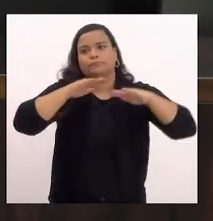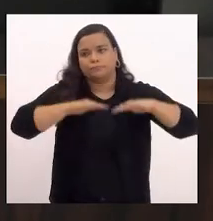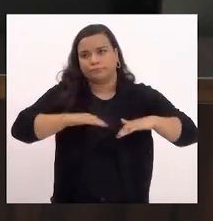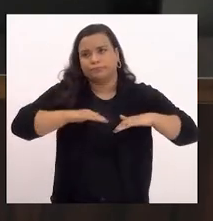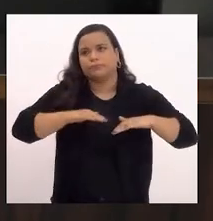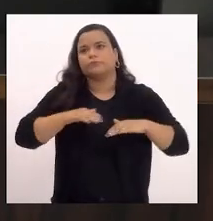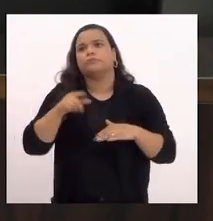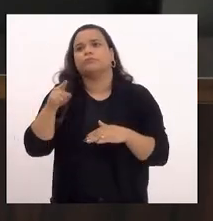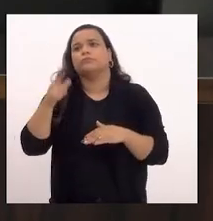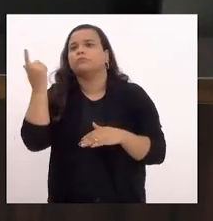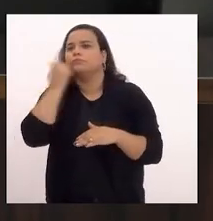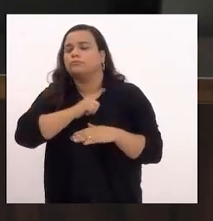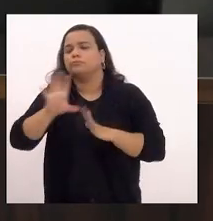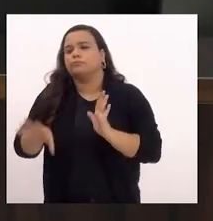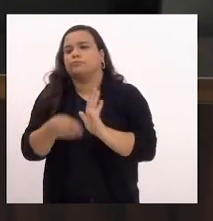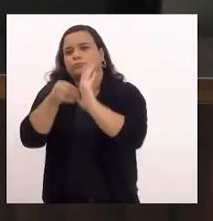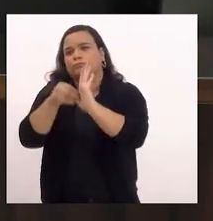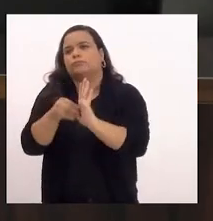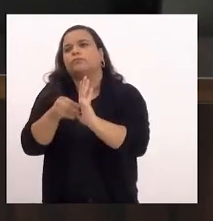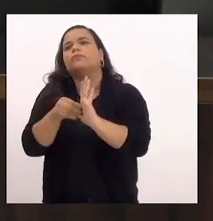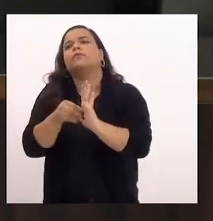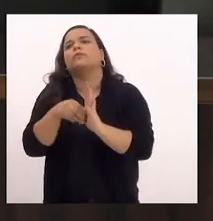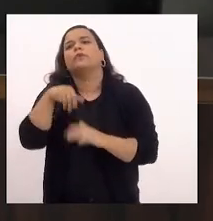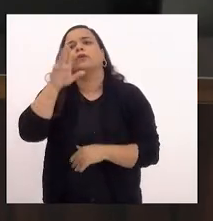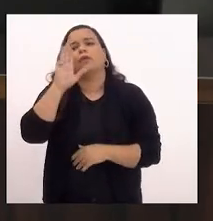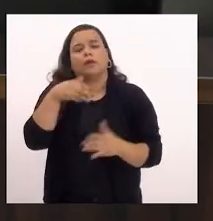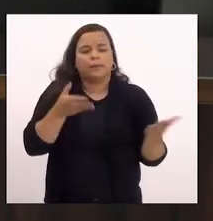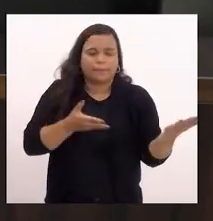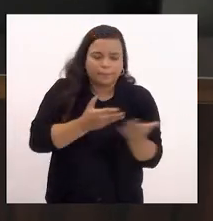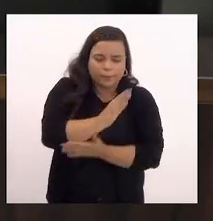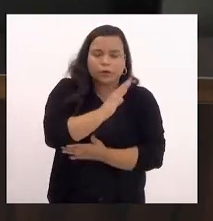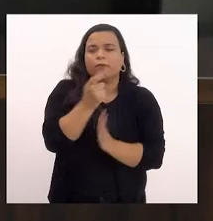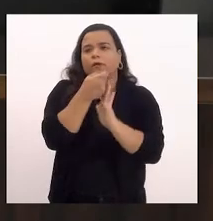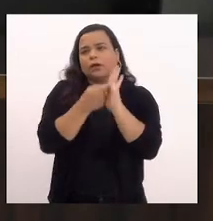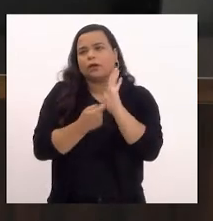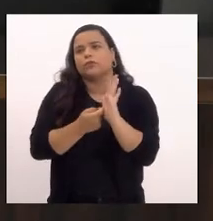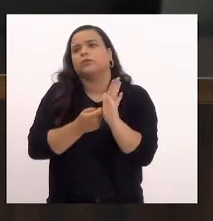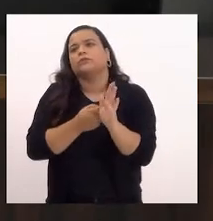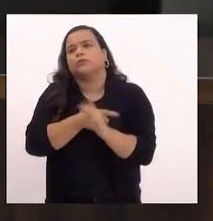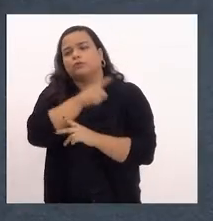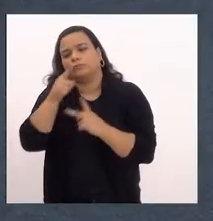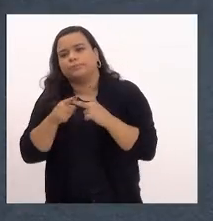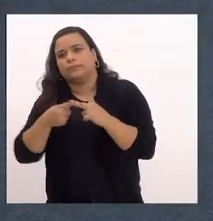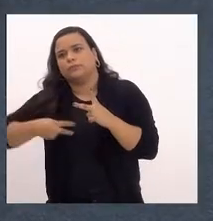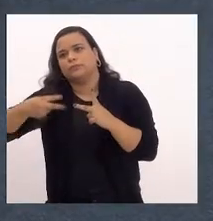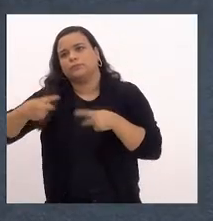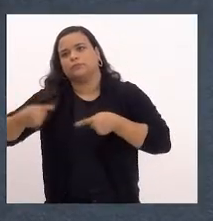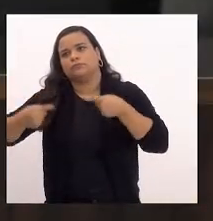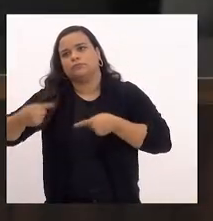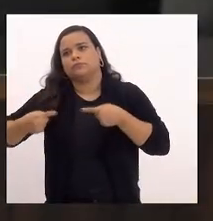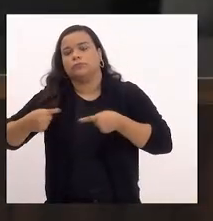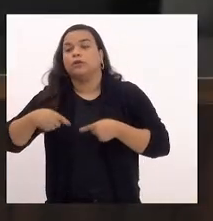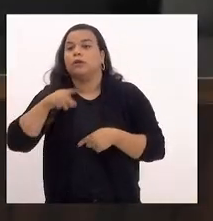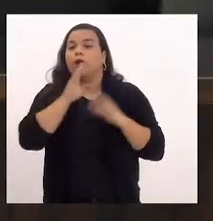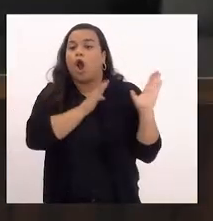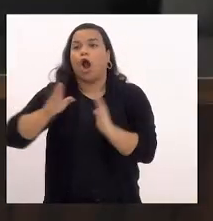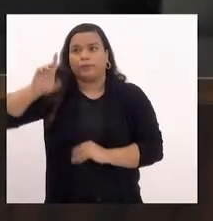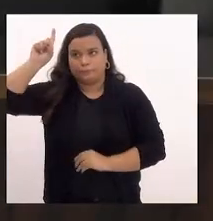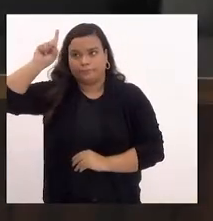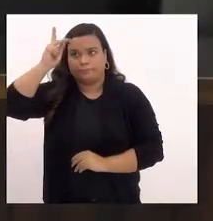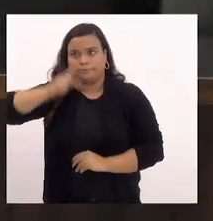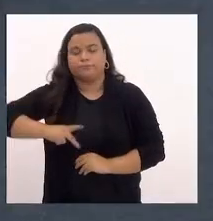projeto assim emendado. Os senhores que aprovam, permaneçam como estão aprovados. A redação do vencido para a segunda discussão. Questão de ordem, presidente. Questão de ordem, deputado